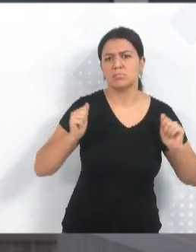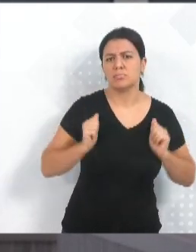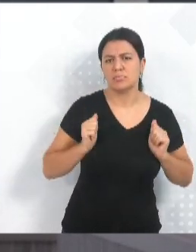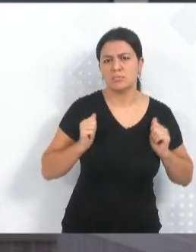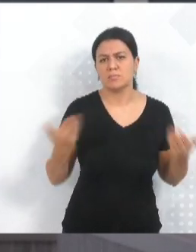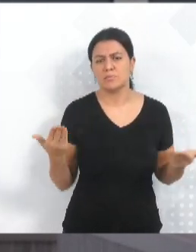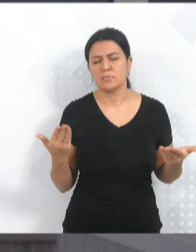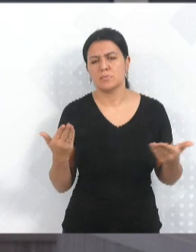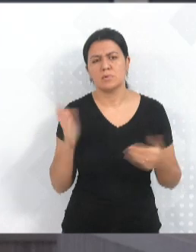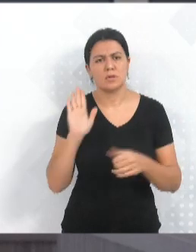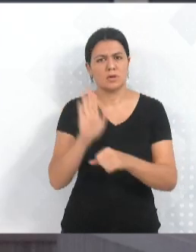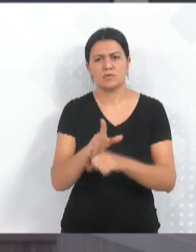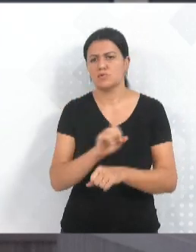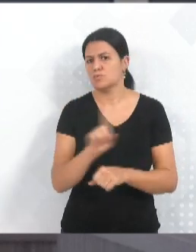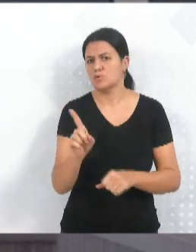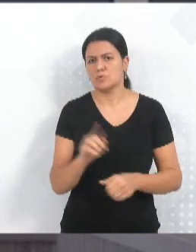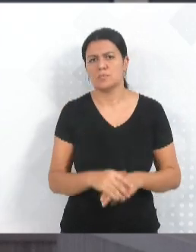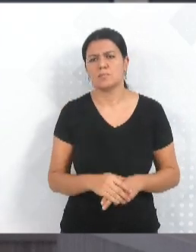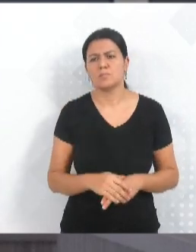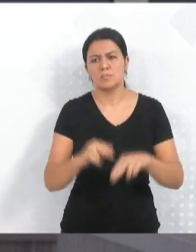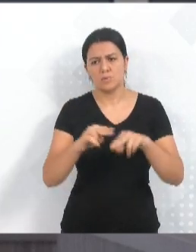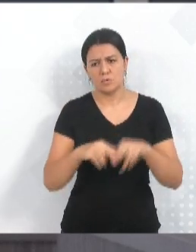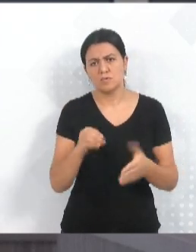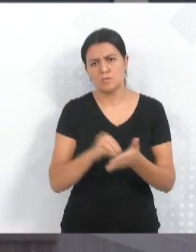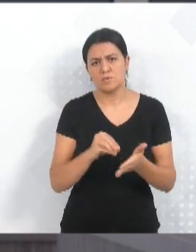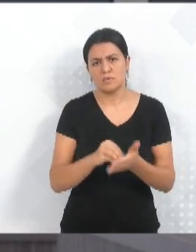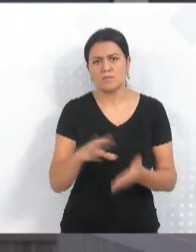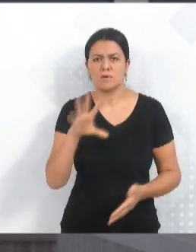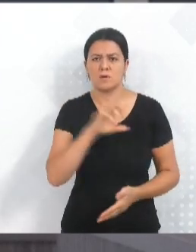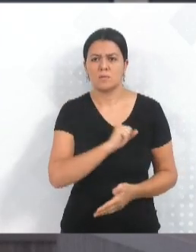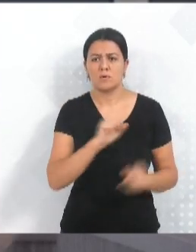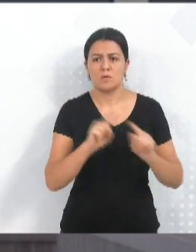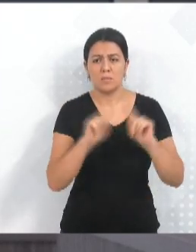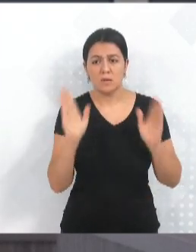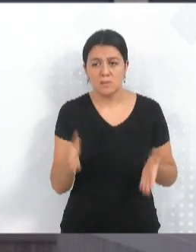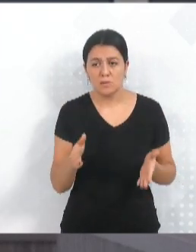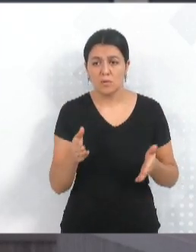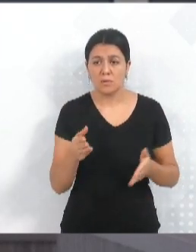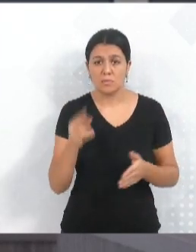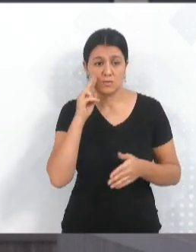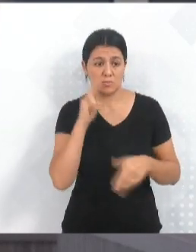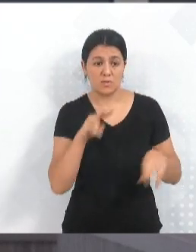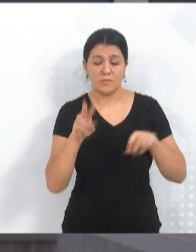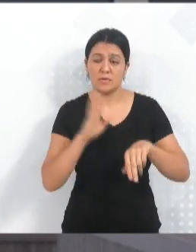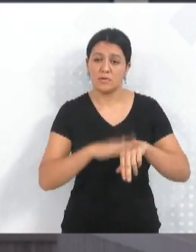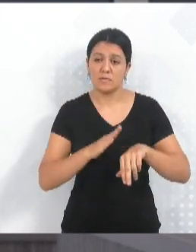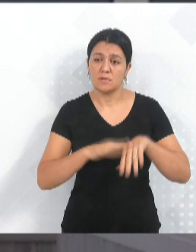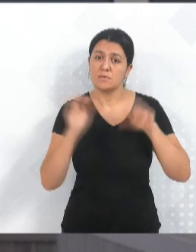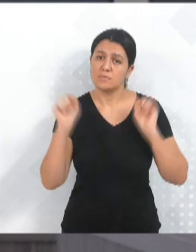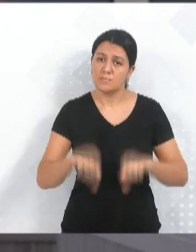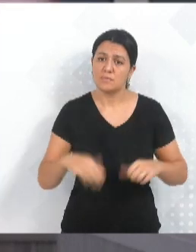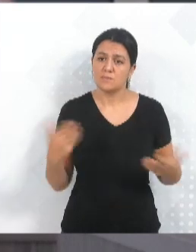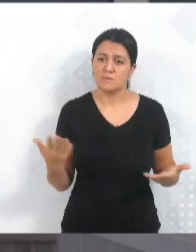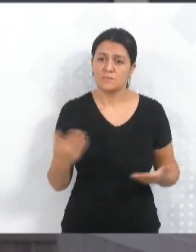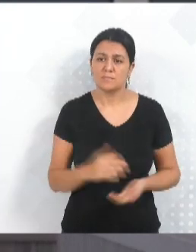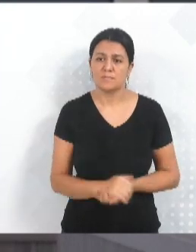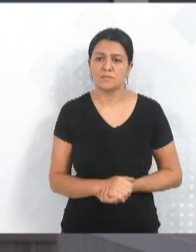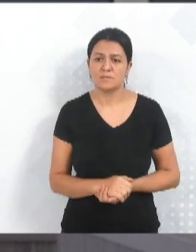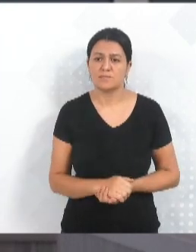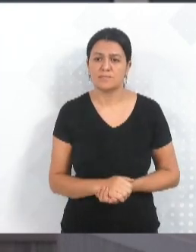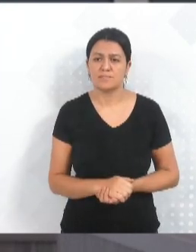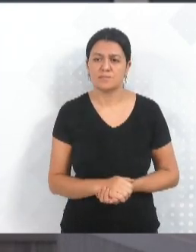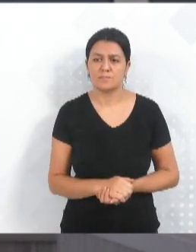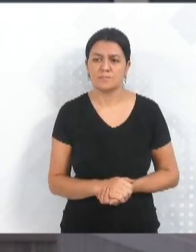estado e não estava nem pro povo ali sim faltava amor mas agora a gente tá vendo ser feito possível aí quem dera tivesse outro no lugar tivesse fazendo